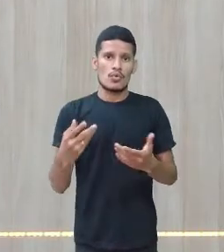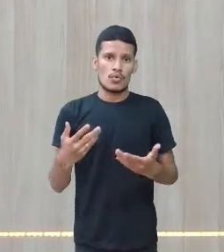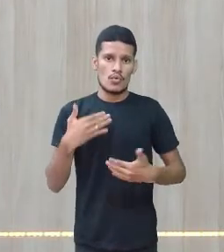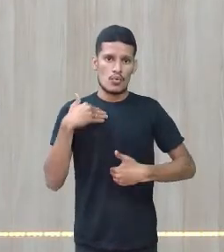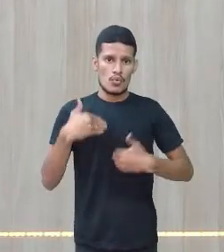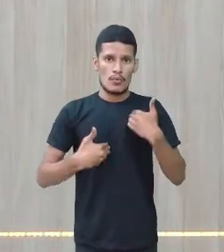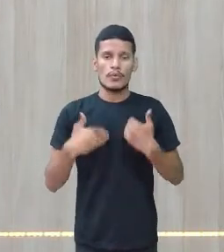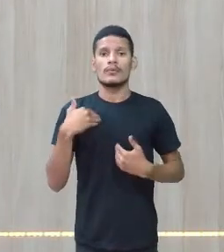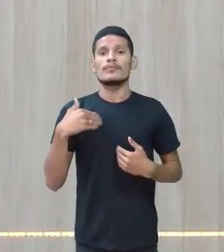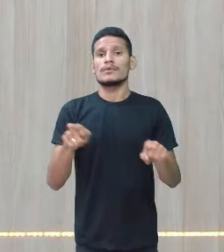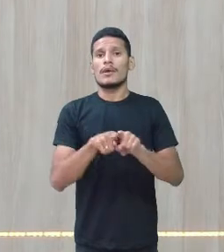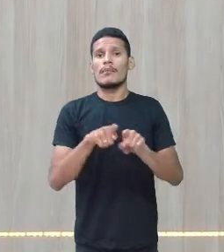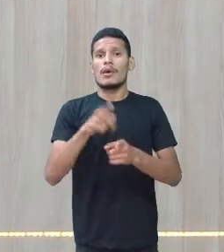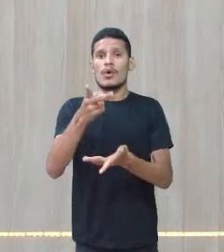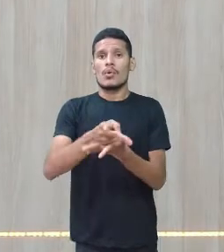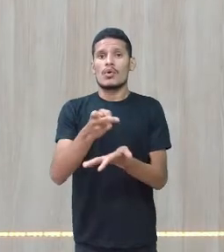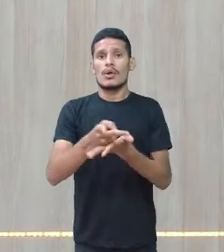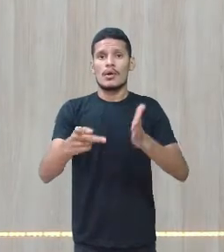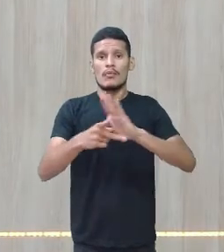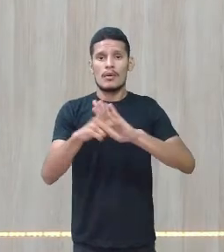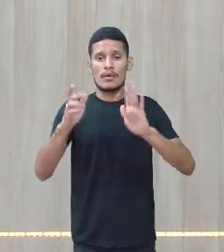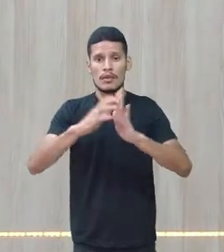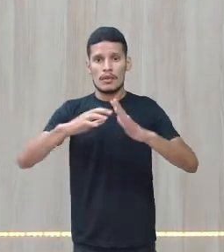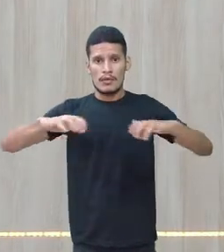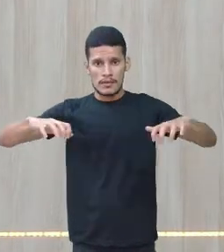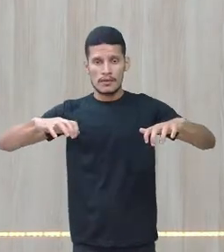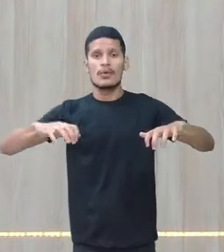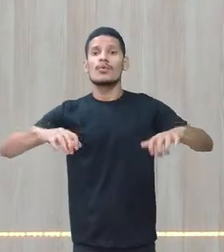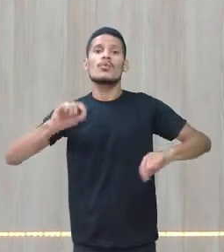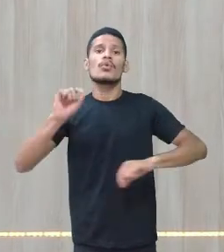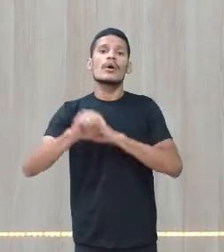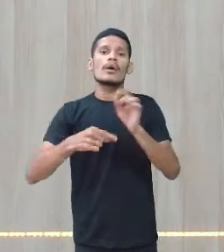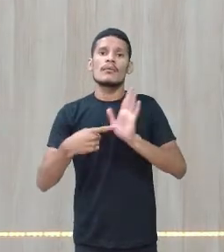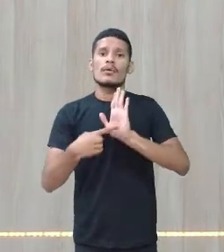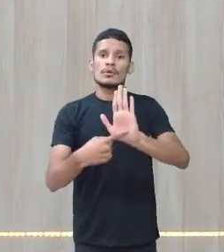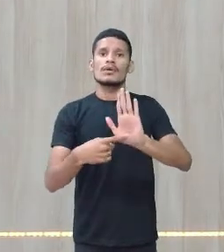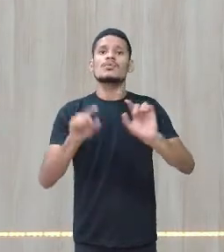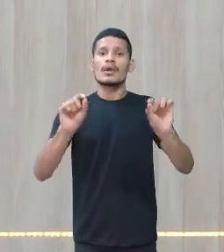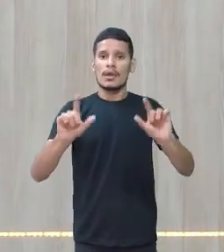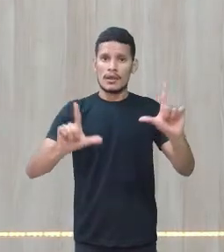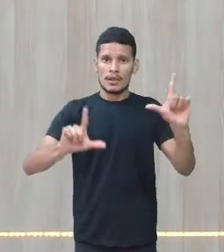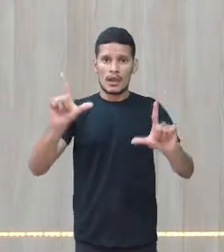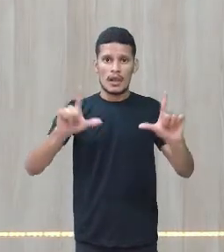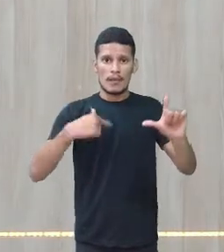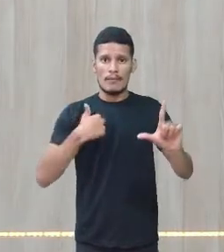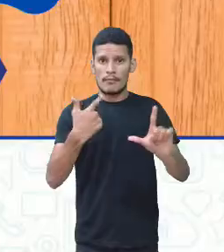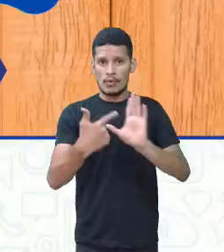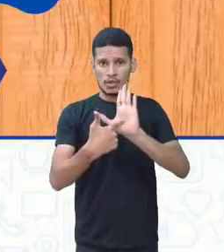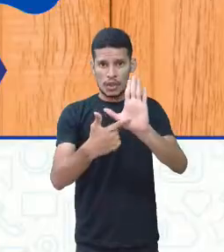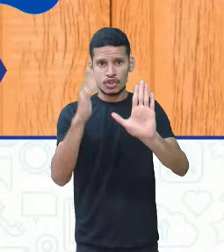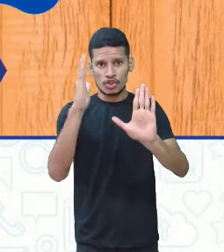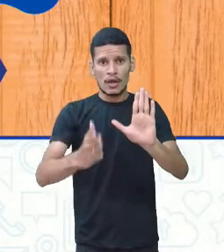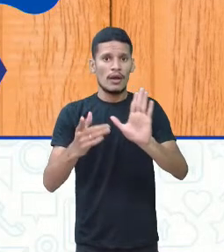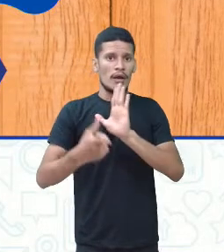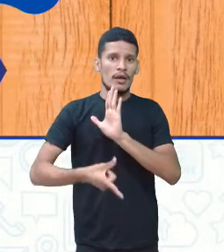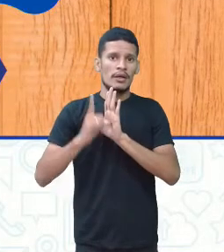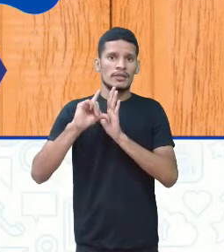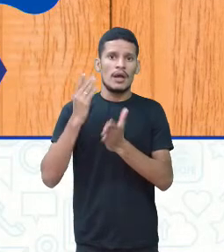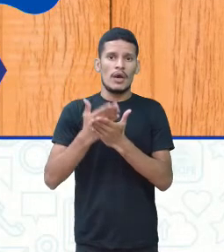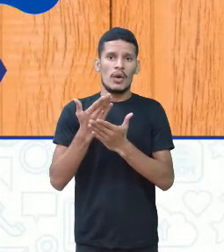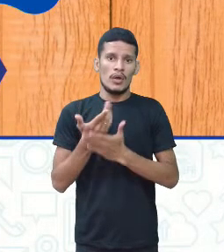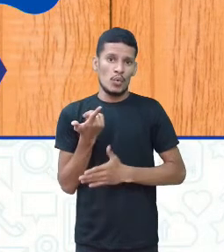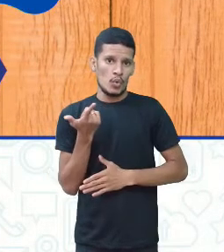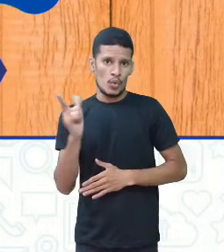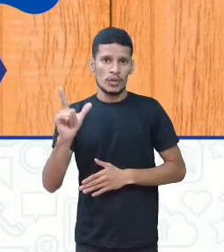ainda na continuação dessa subdivisão, eu estou trazendo para vocês essa tela que eu já mostrei antes em outras aulas, que é a divisão